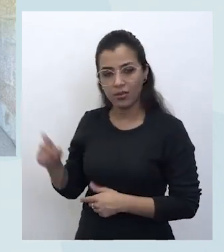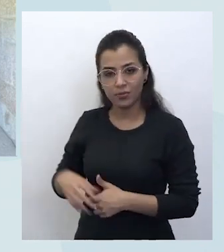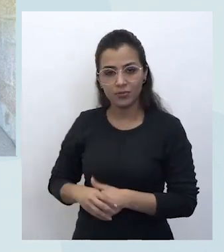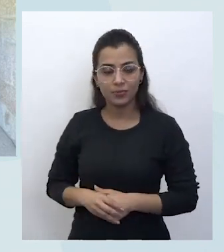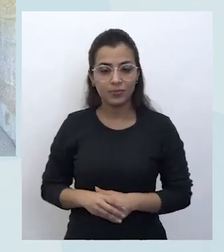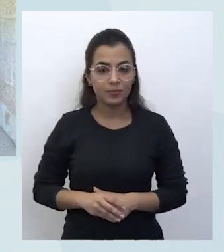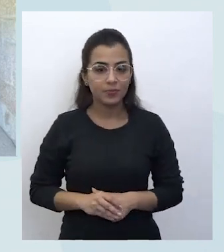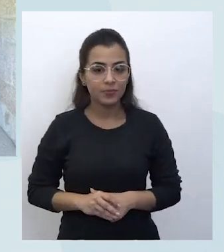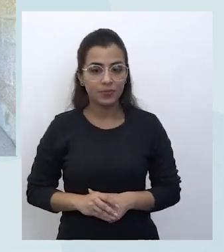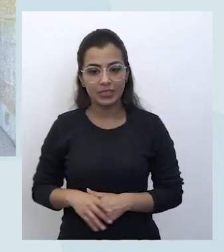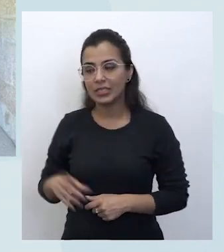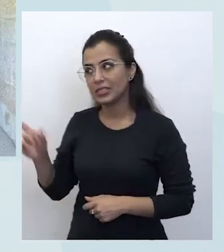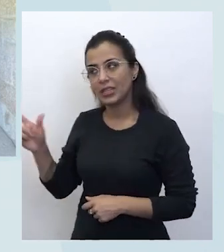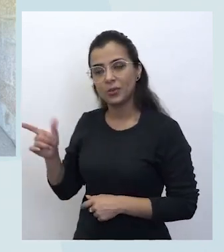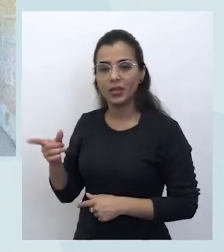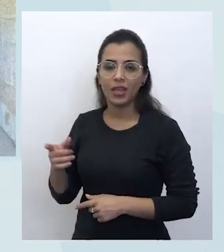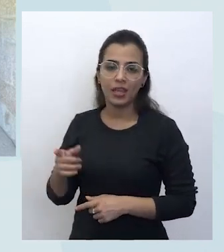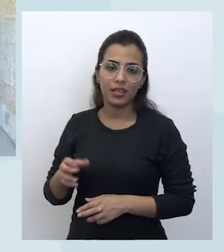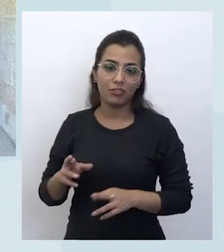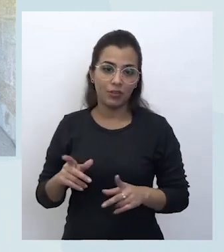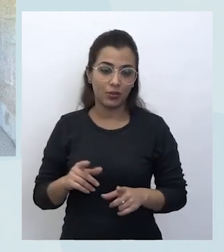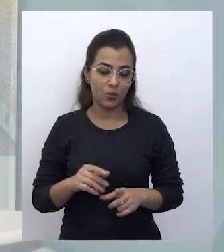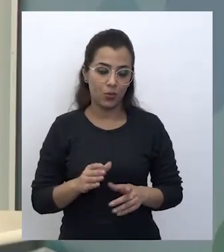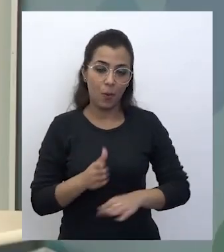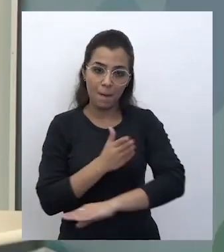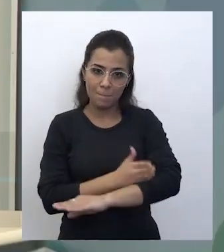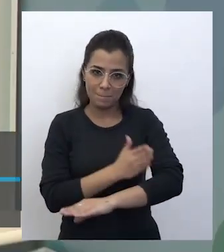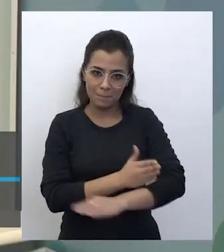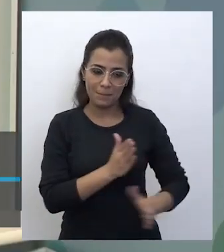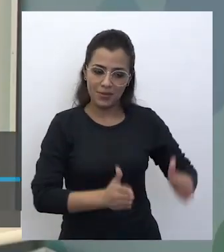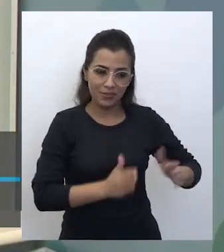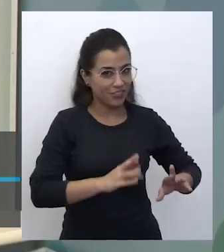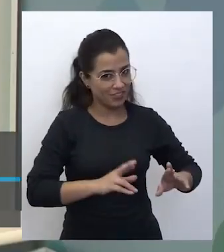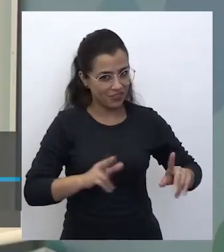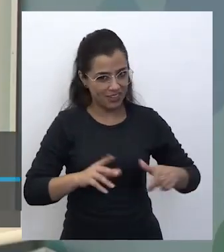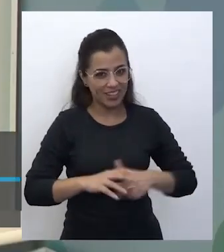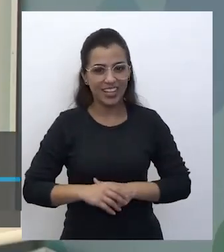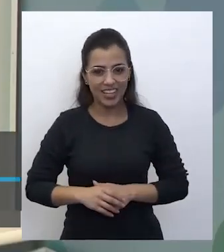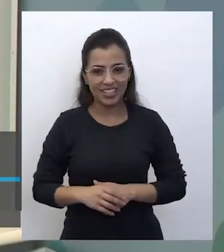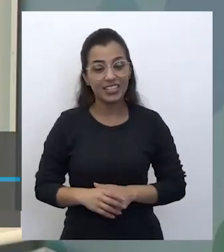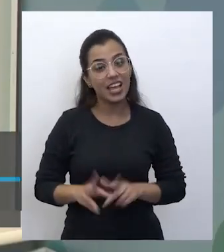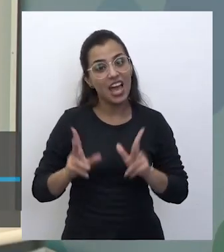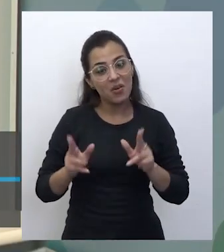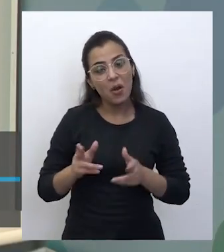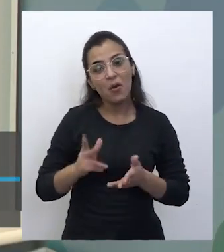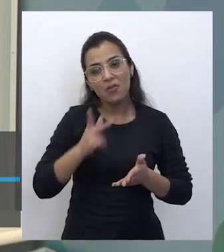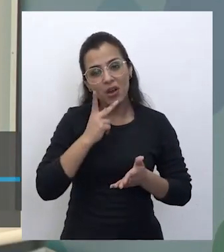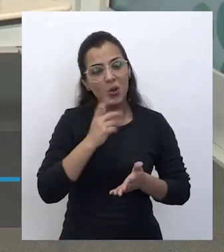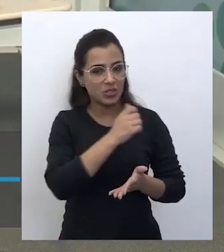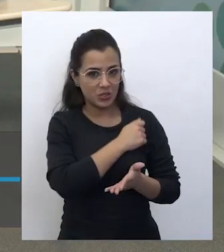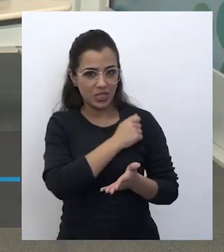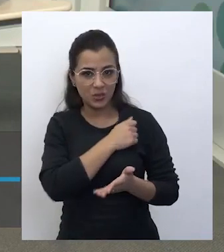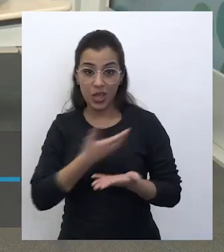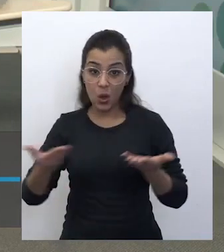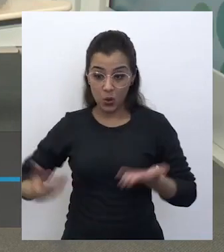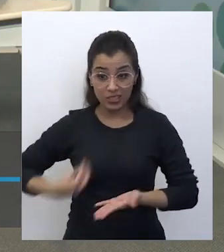medieval. Eu não estou querendo falar para nós nos conformarmos, por favor, não. Mas olha, a vida, tal qual os nossos alunos disseram, é muito mais fácil hoje do